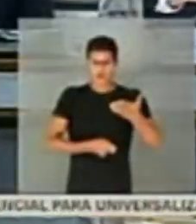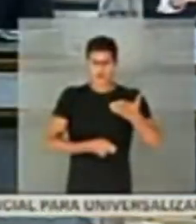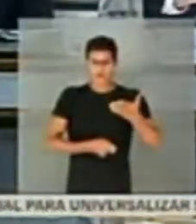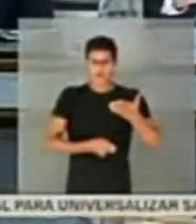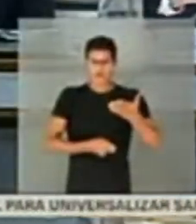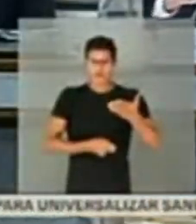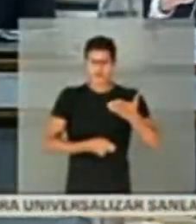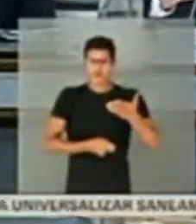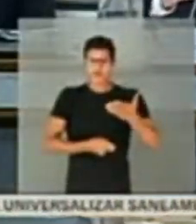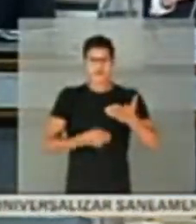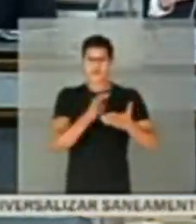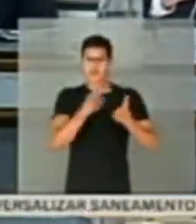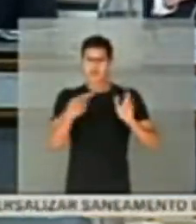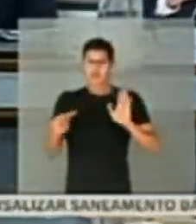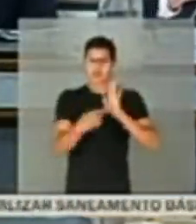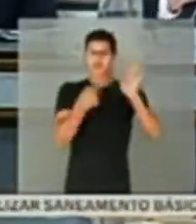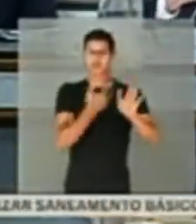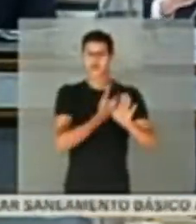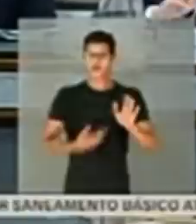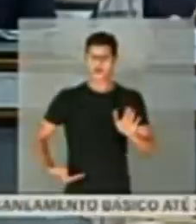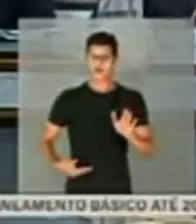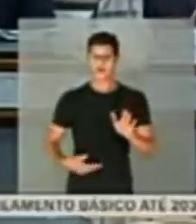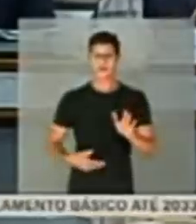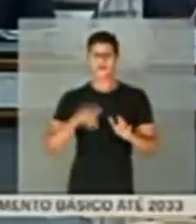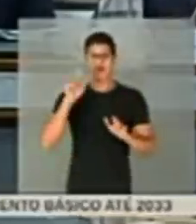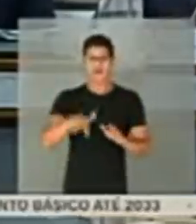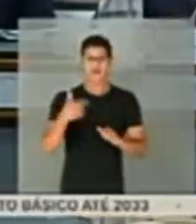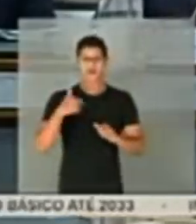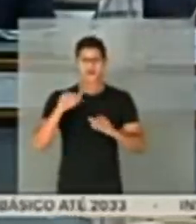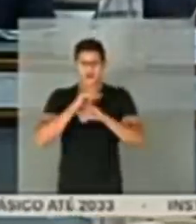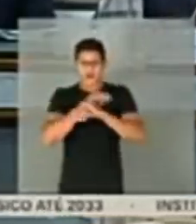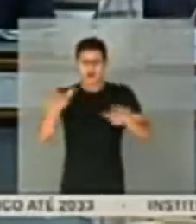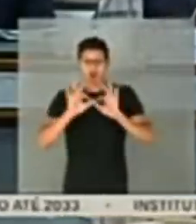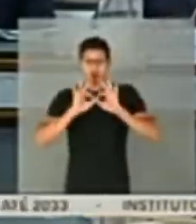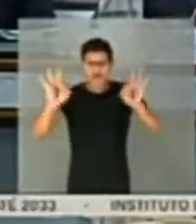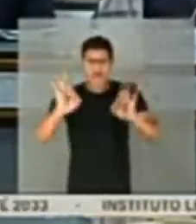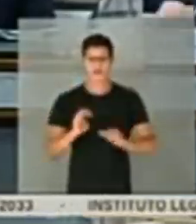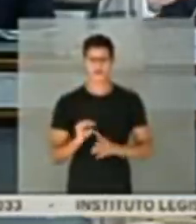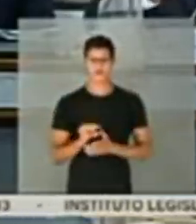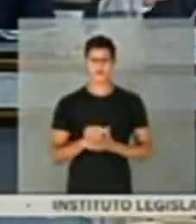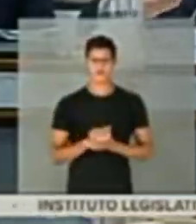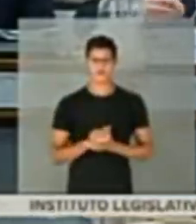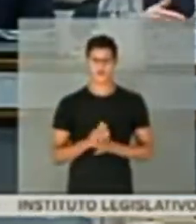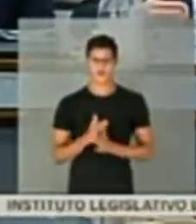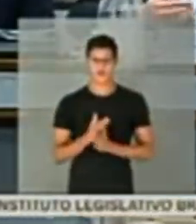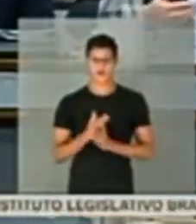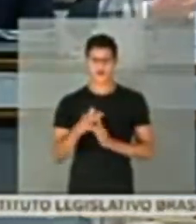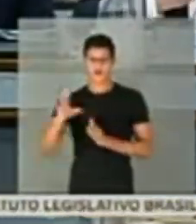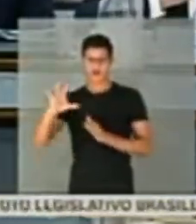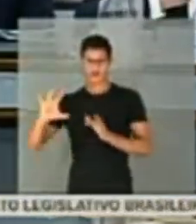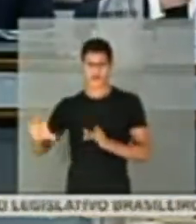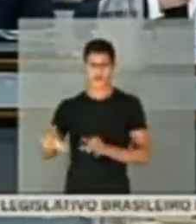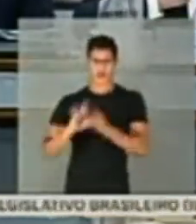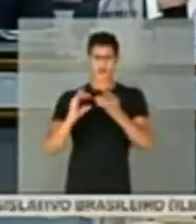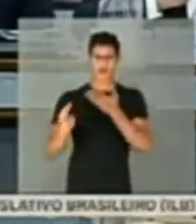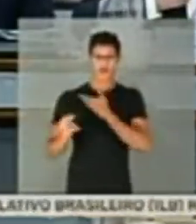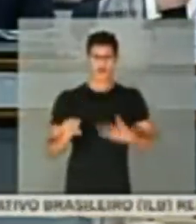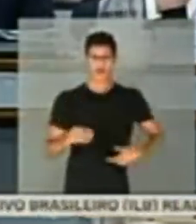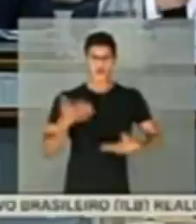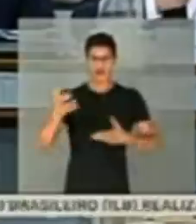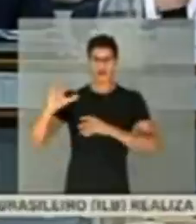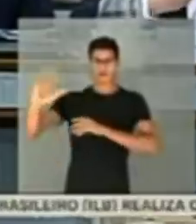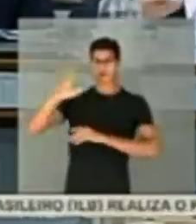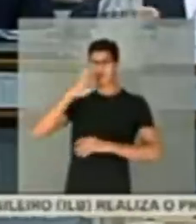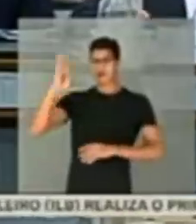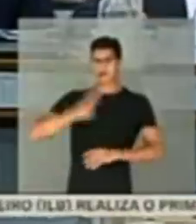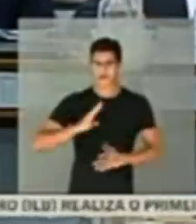o relator não indicie o governador. Senador. É isso que eu estou lhe afirmando. Senador, Vossa Excelência é aliado do governador, quer me acusar disso. Você